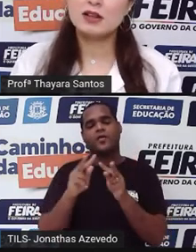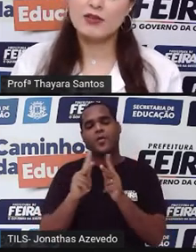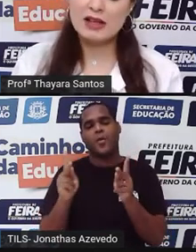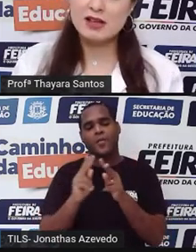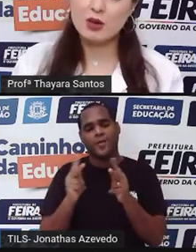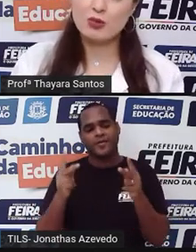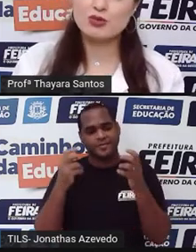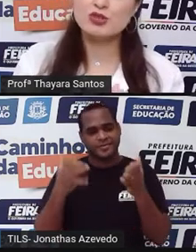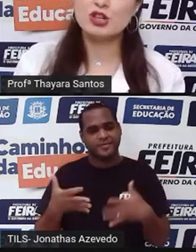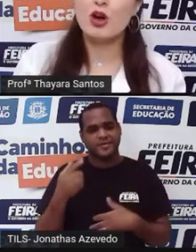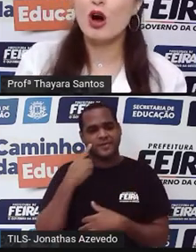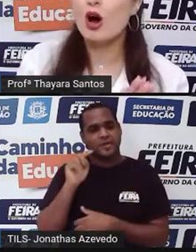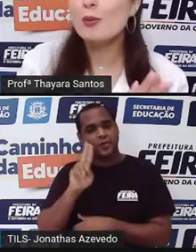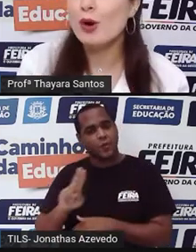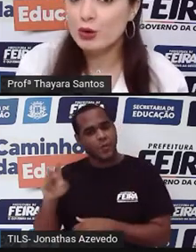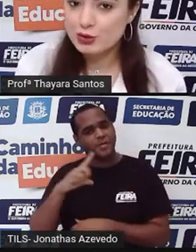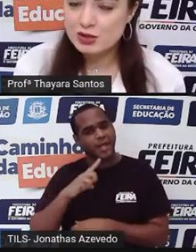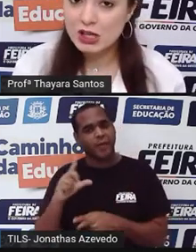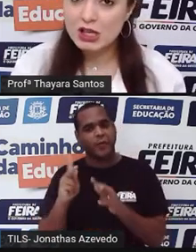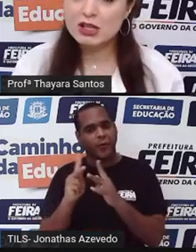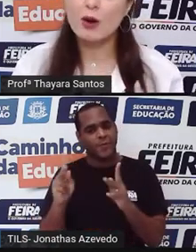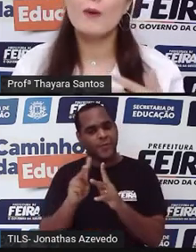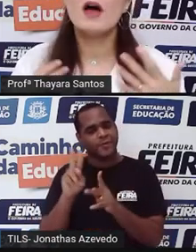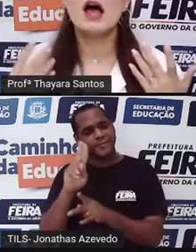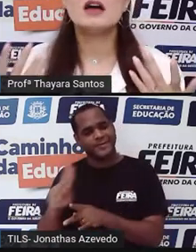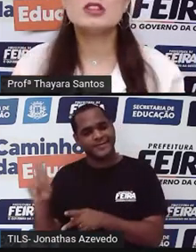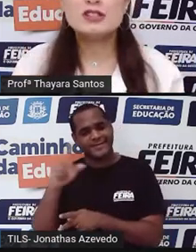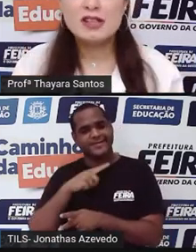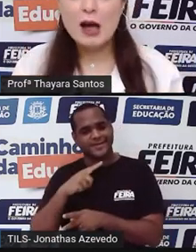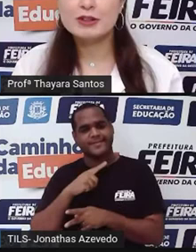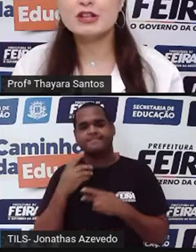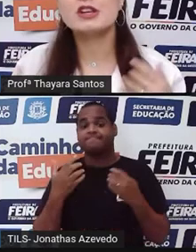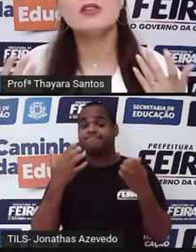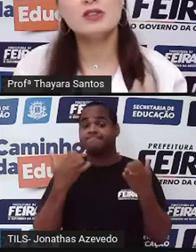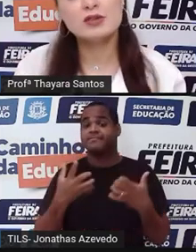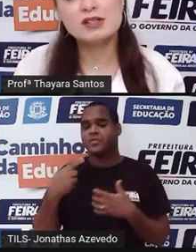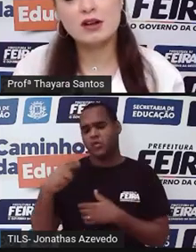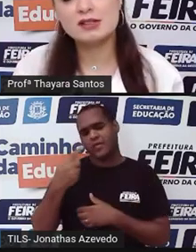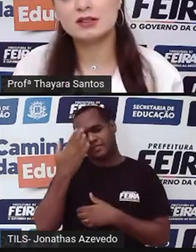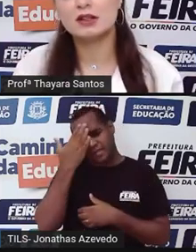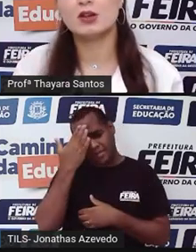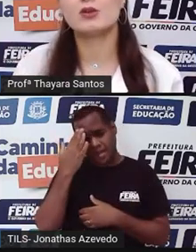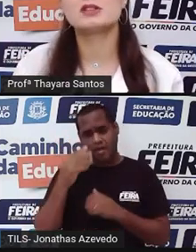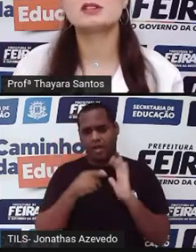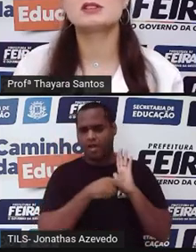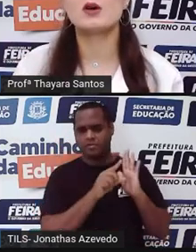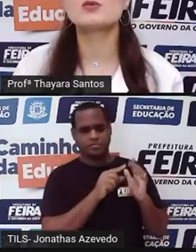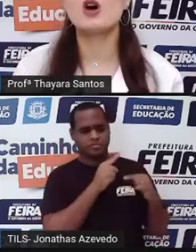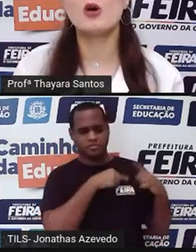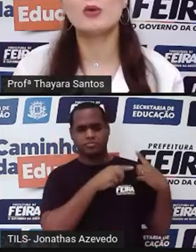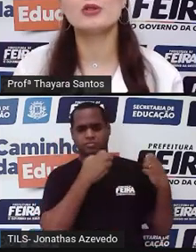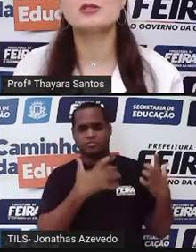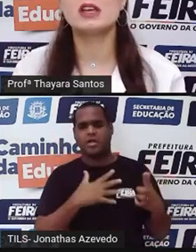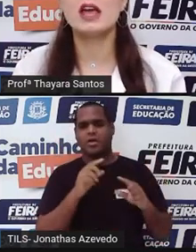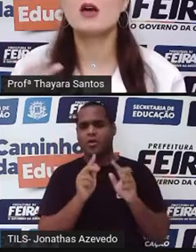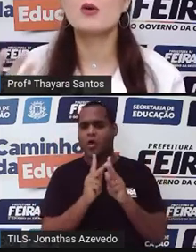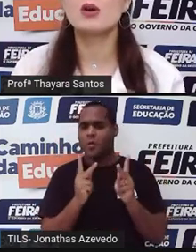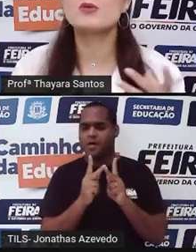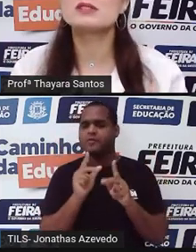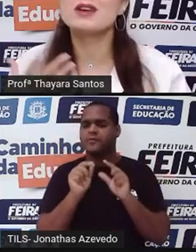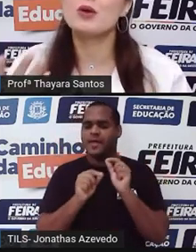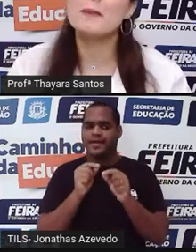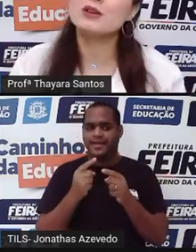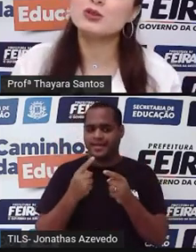eles fazem uso de hormônios então a gente sabe a gente já viu nas aulas anteriores que são os hormônios